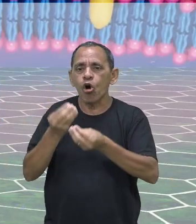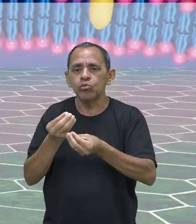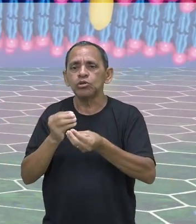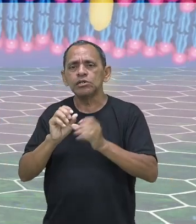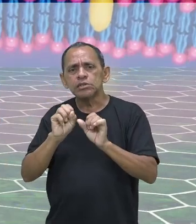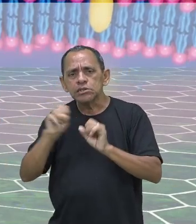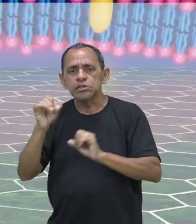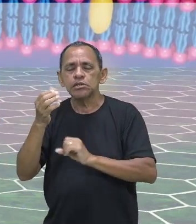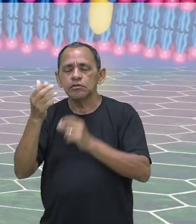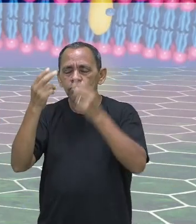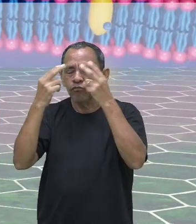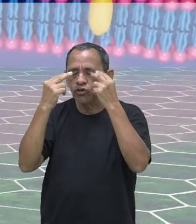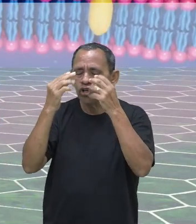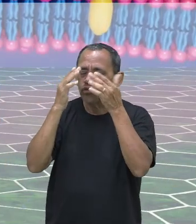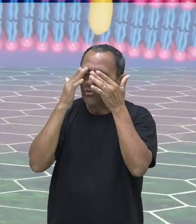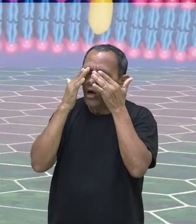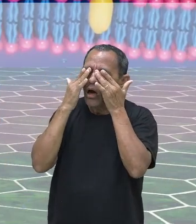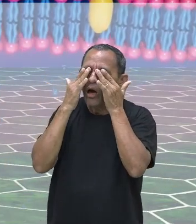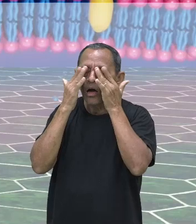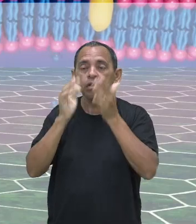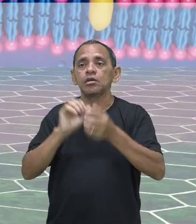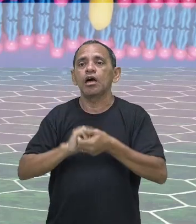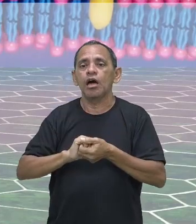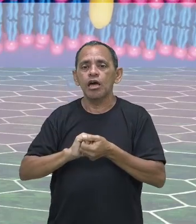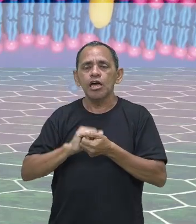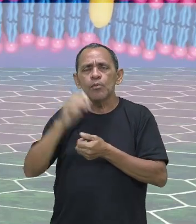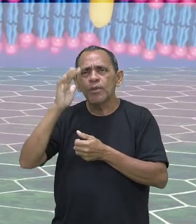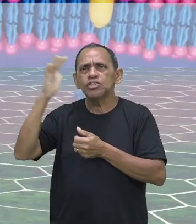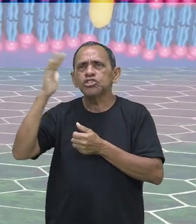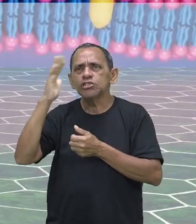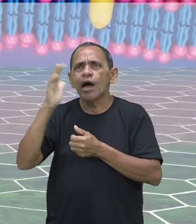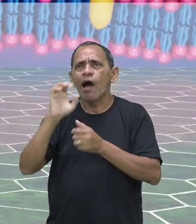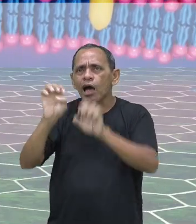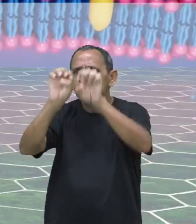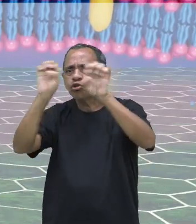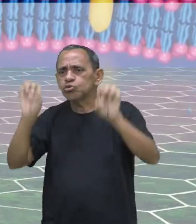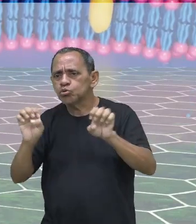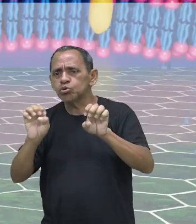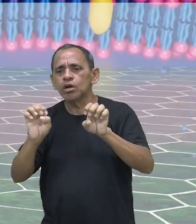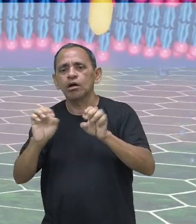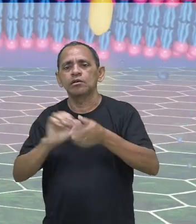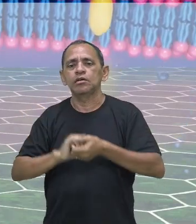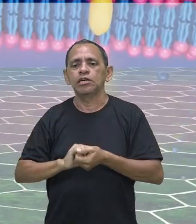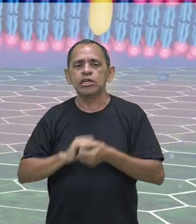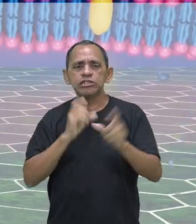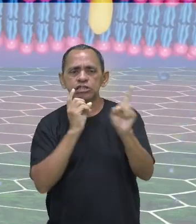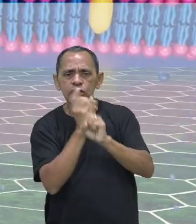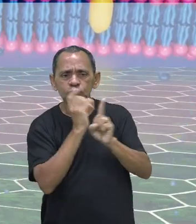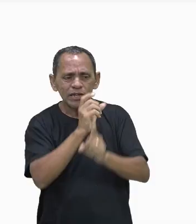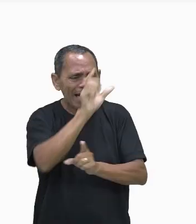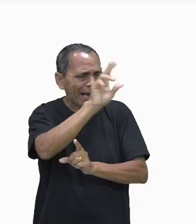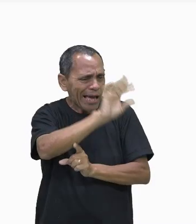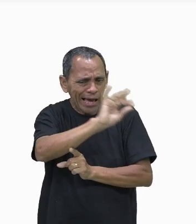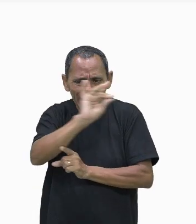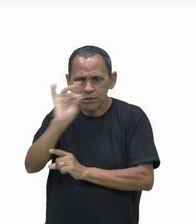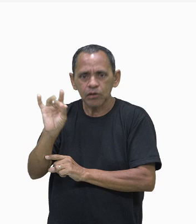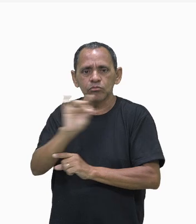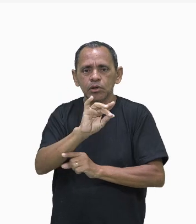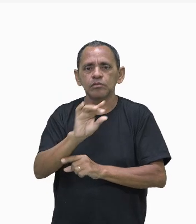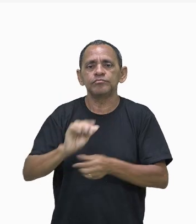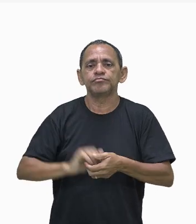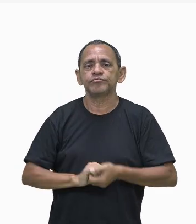os olhos, eu vou imaginar essas estruturas e saber denominá-las, ok? Vamos ver aí as funções da